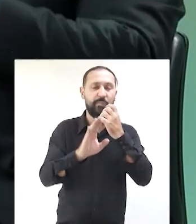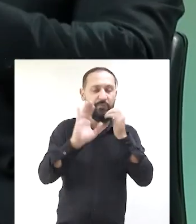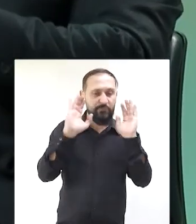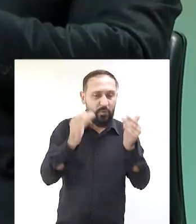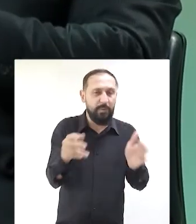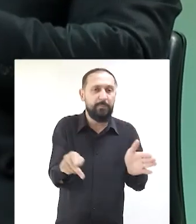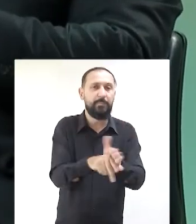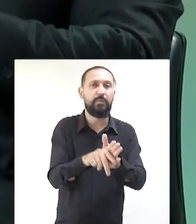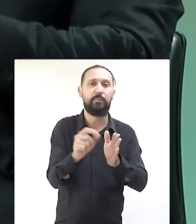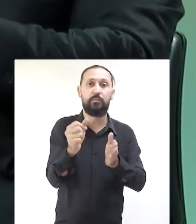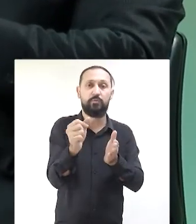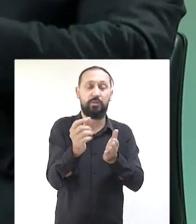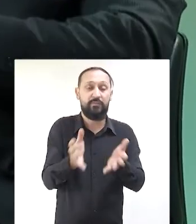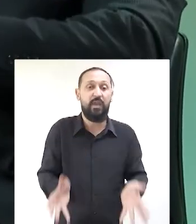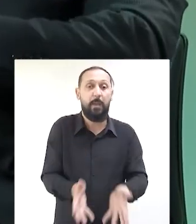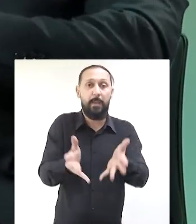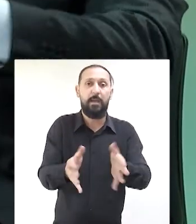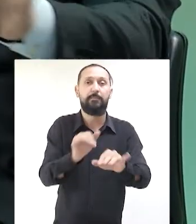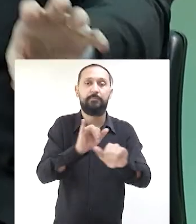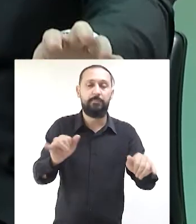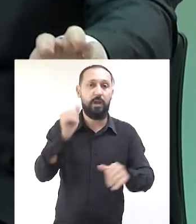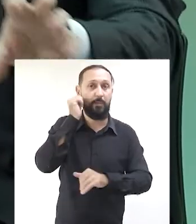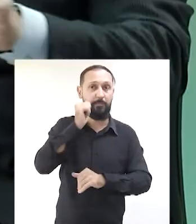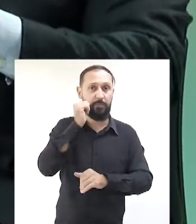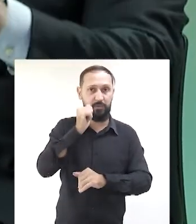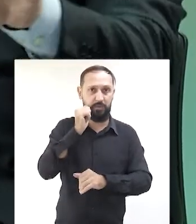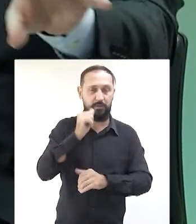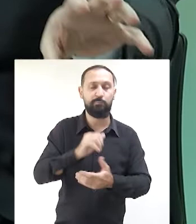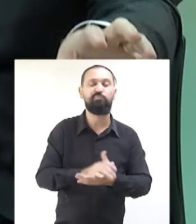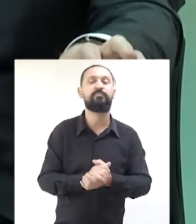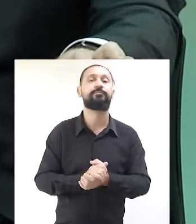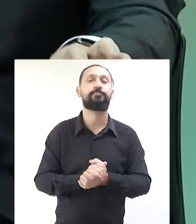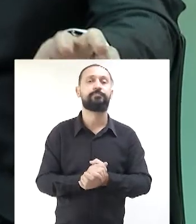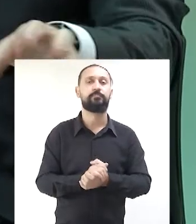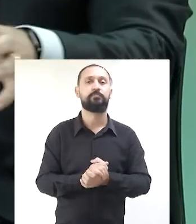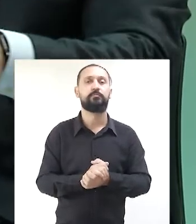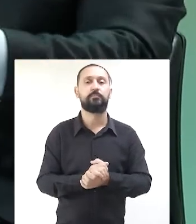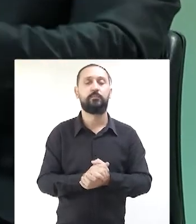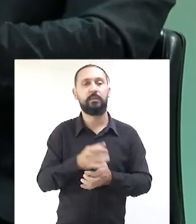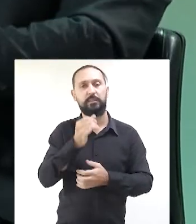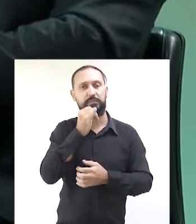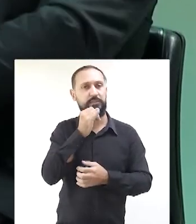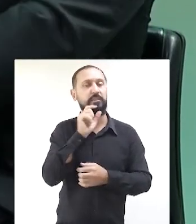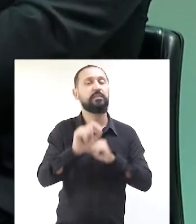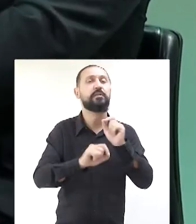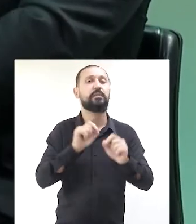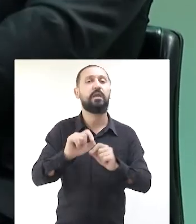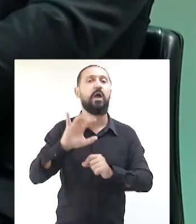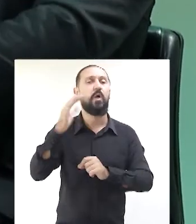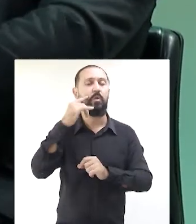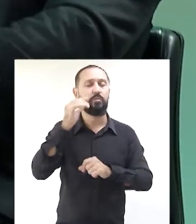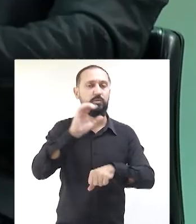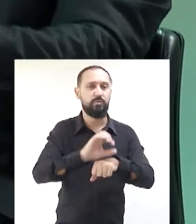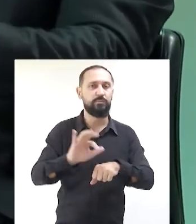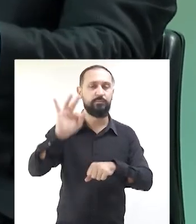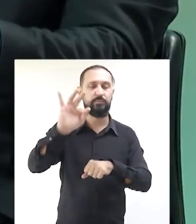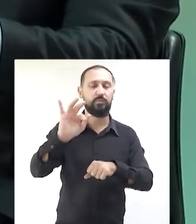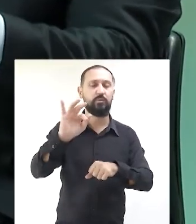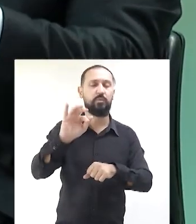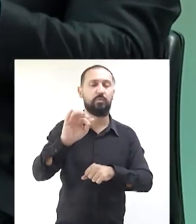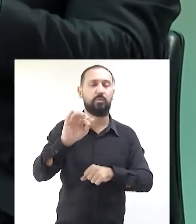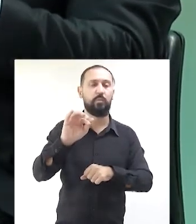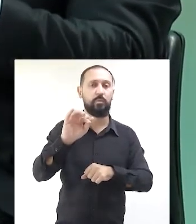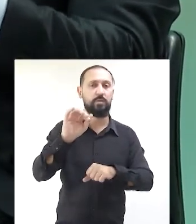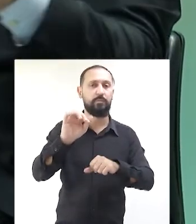Participação de Financiamento de Campanha para as mulheres, para a candidatura feminina, né? Então, o que veio a fazer, então, a Emenda Constitucional